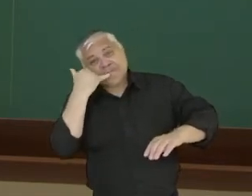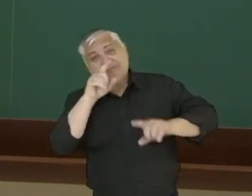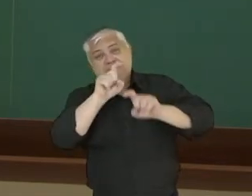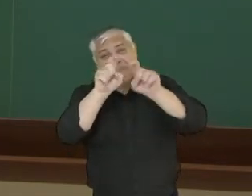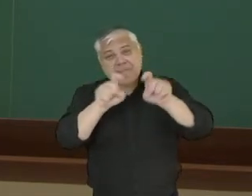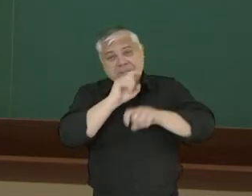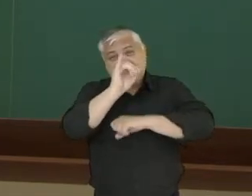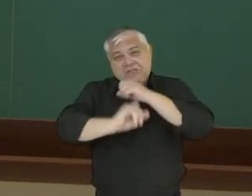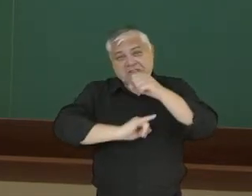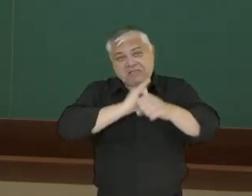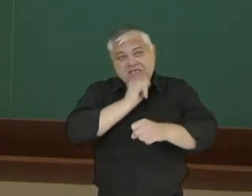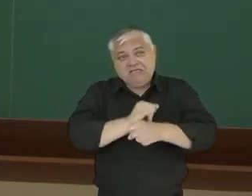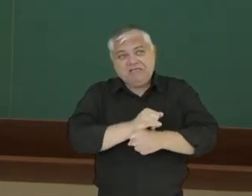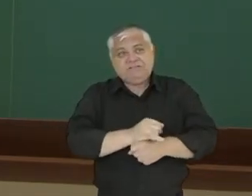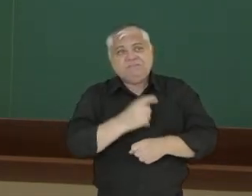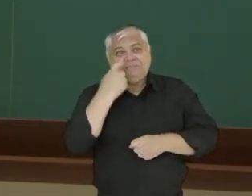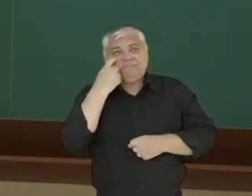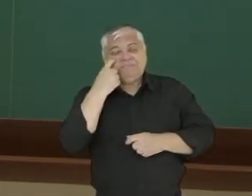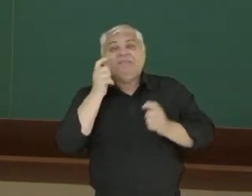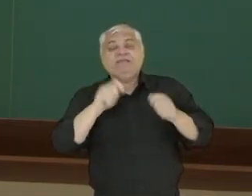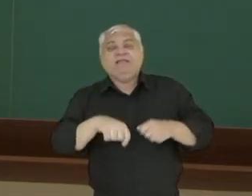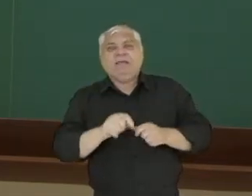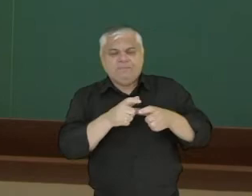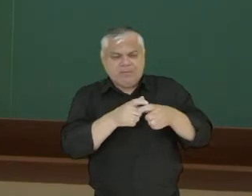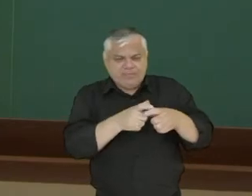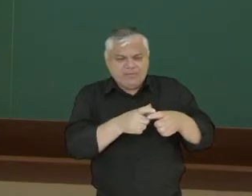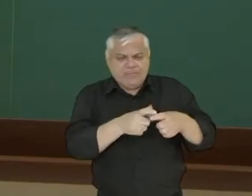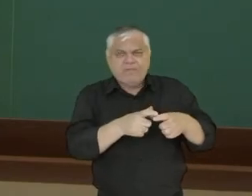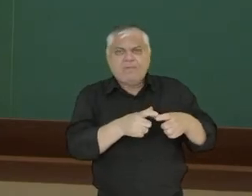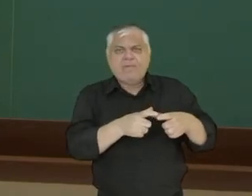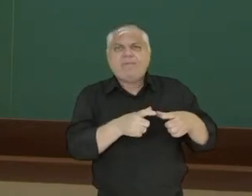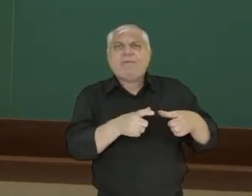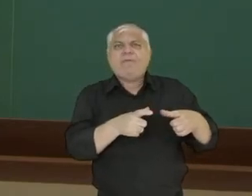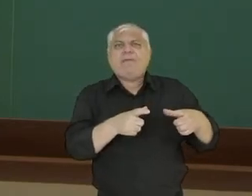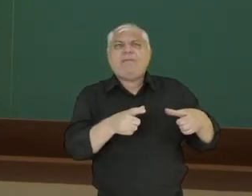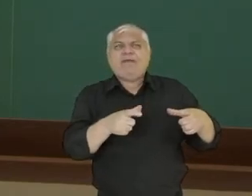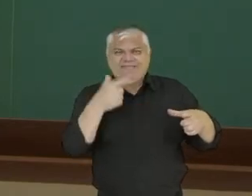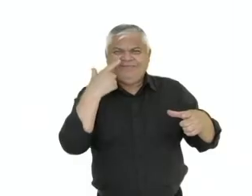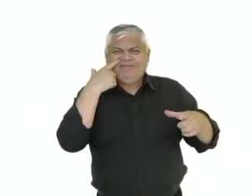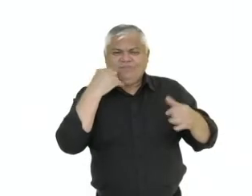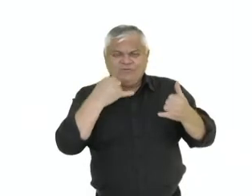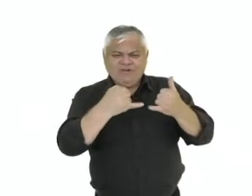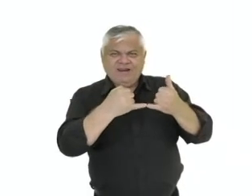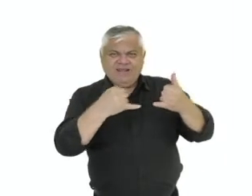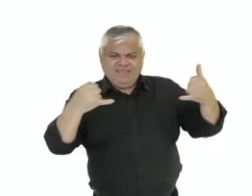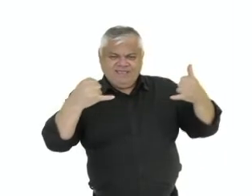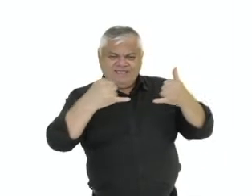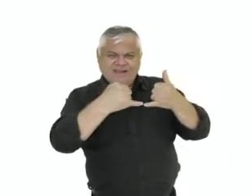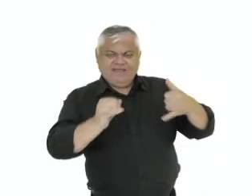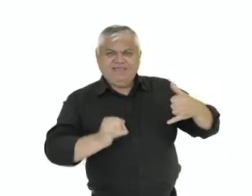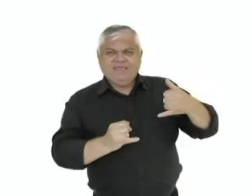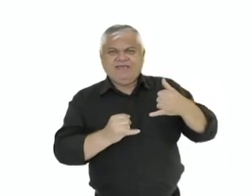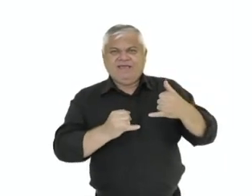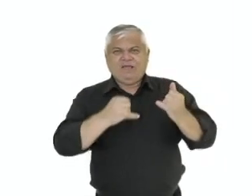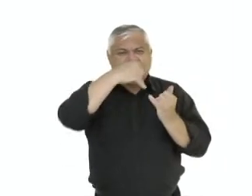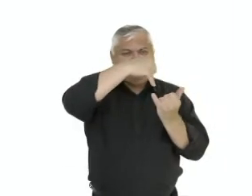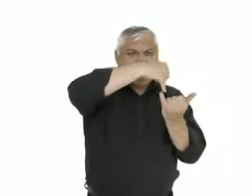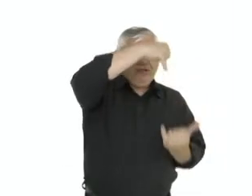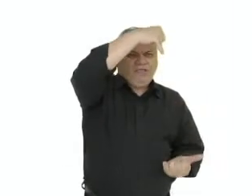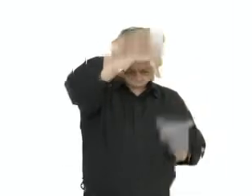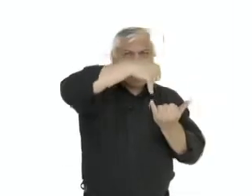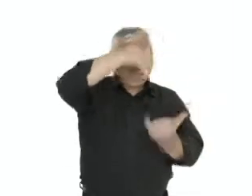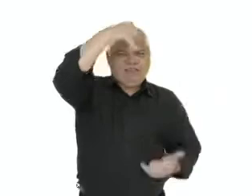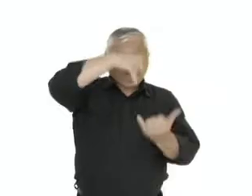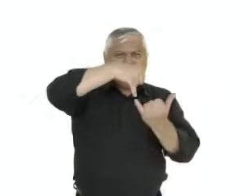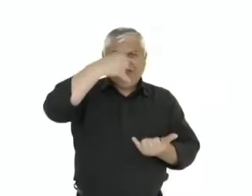caso não permita, aqui é possível se observar um conjunto de linhas horizontais e verticais. E